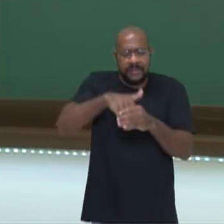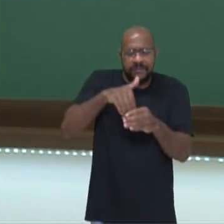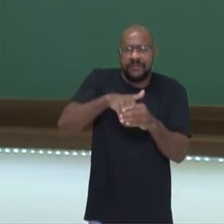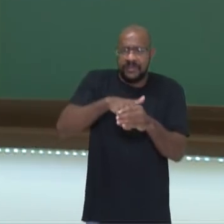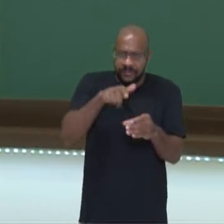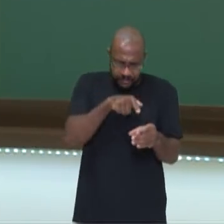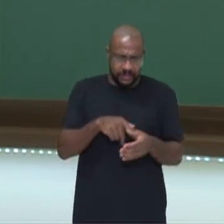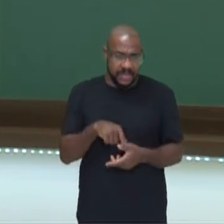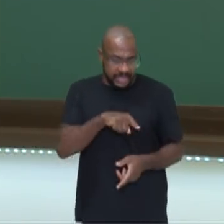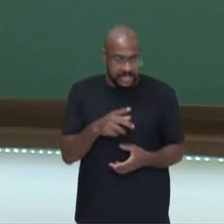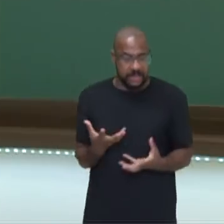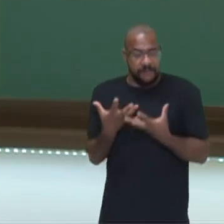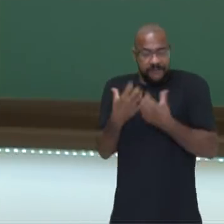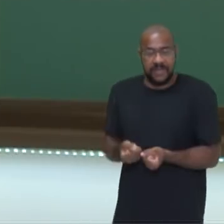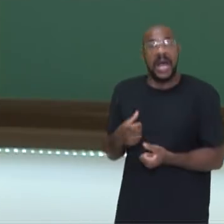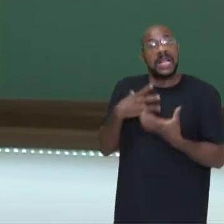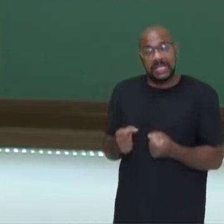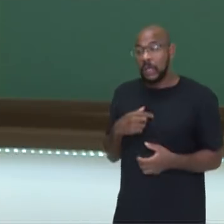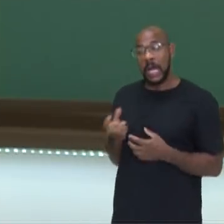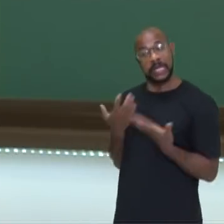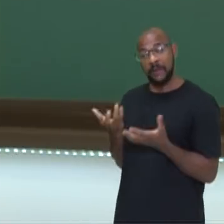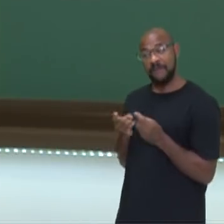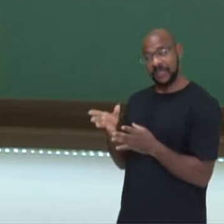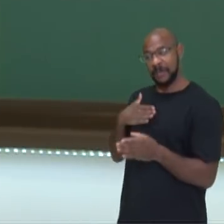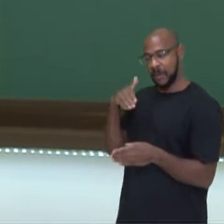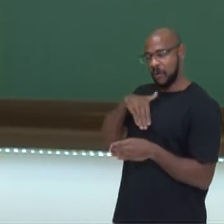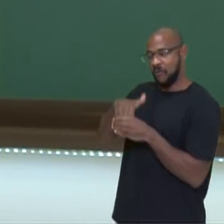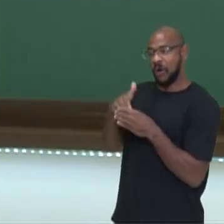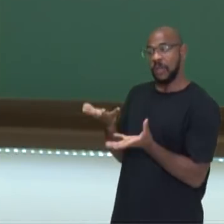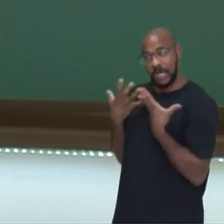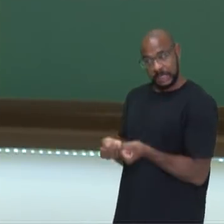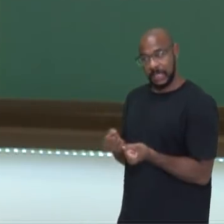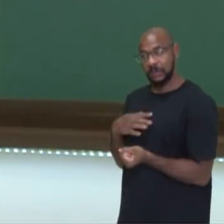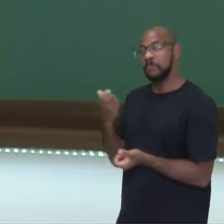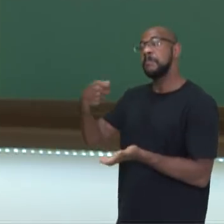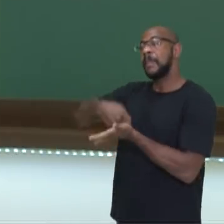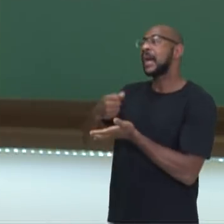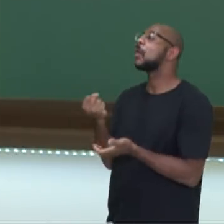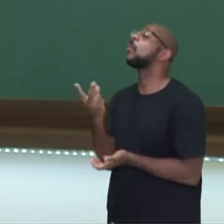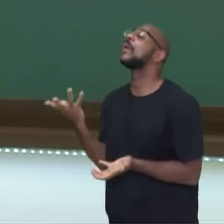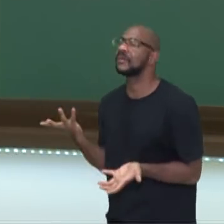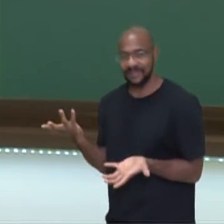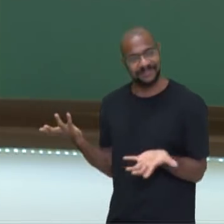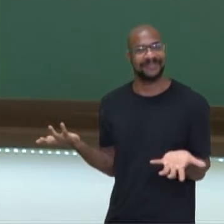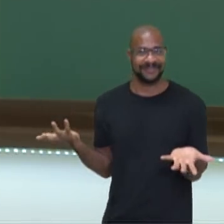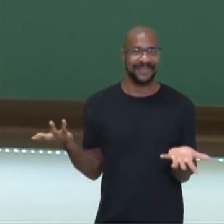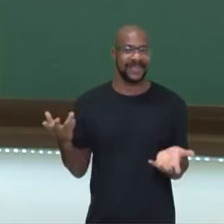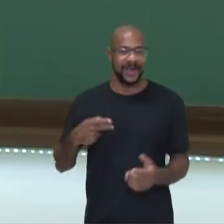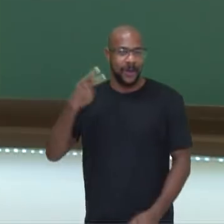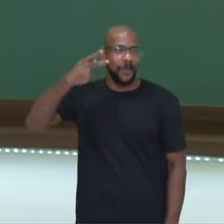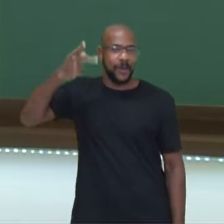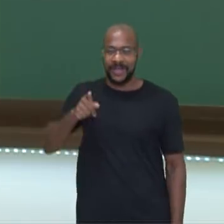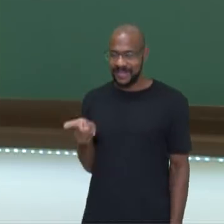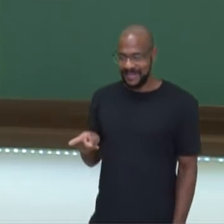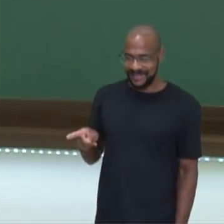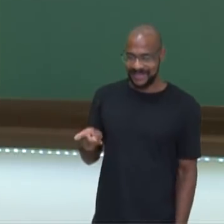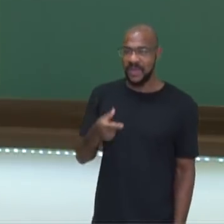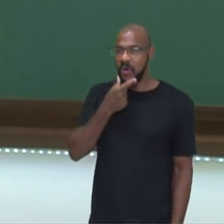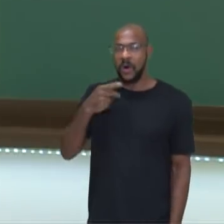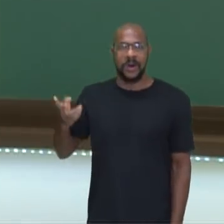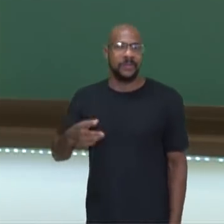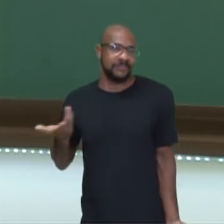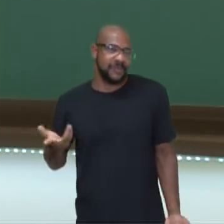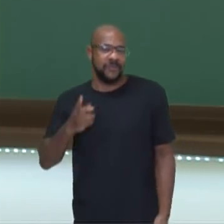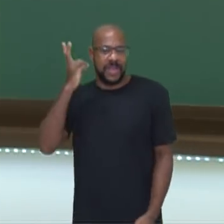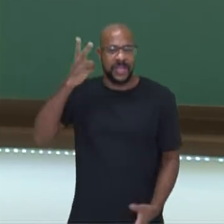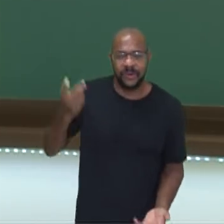aceita vender o seu voto em troca de alguma oferta e de um candidato que se propõe a comprar o